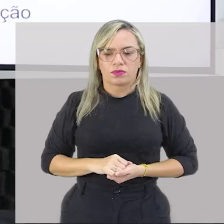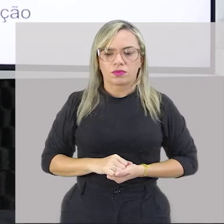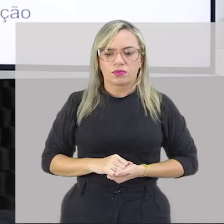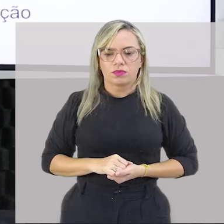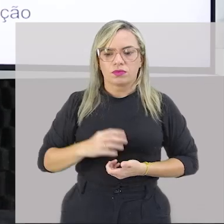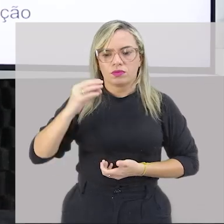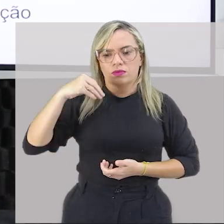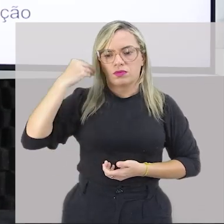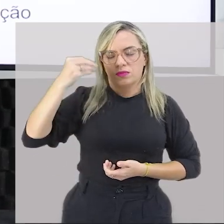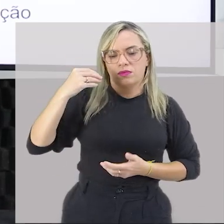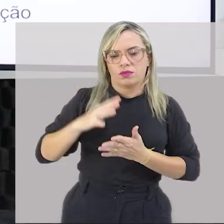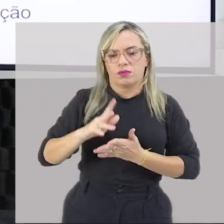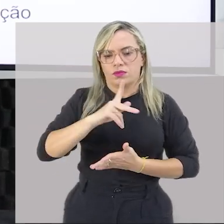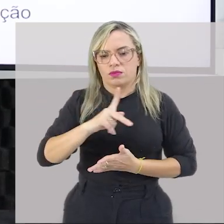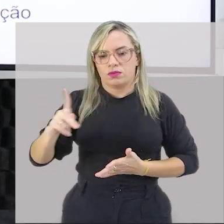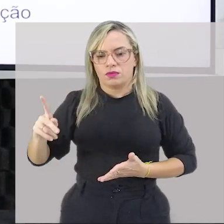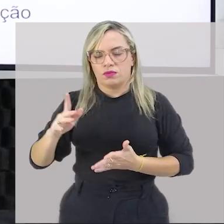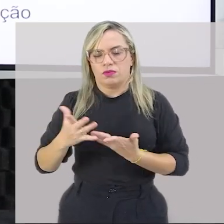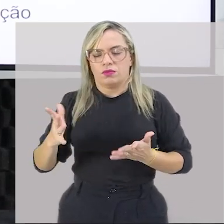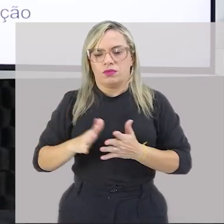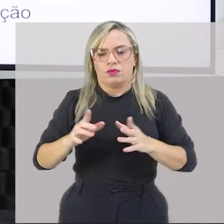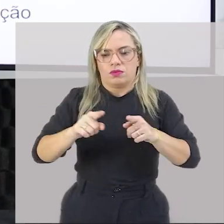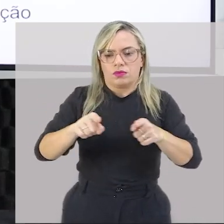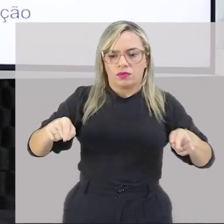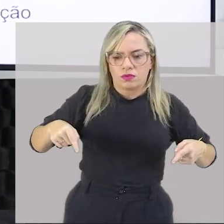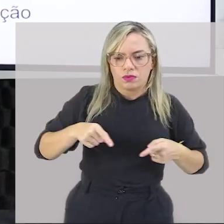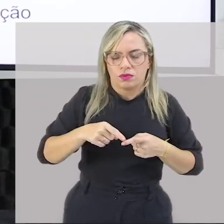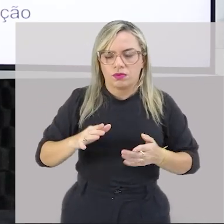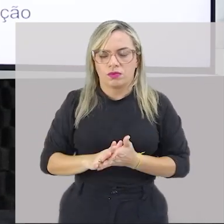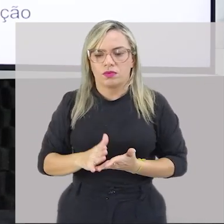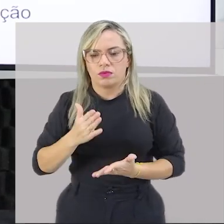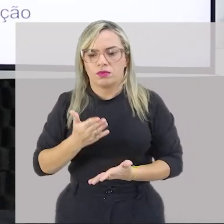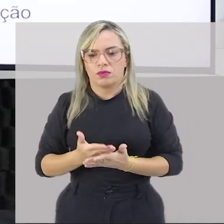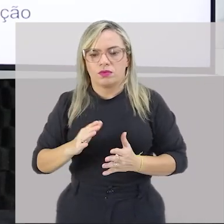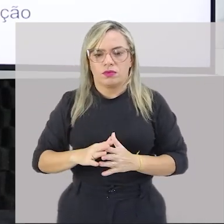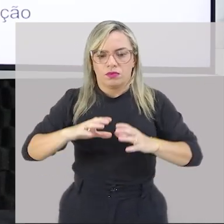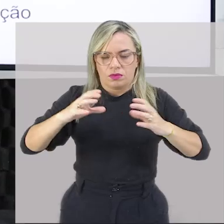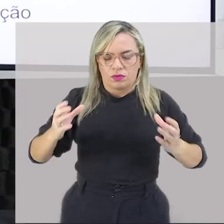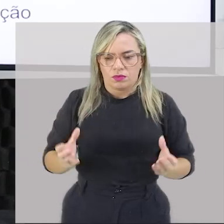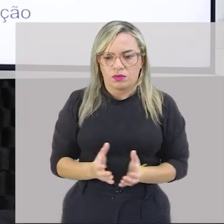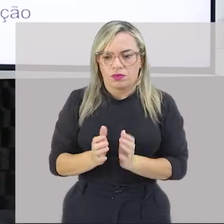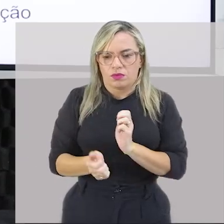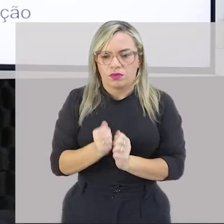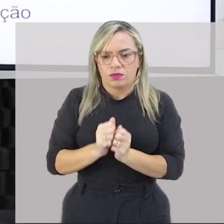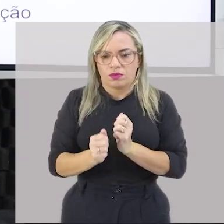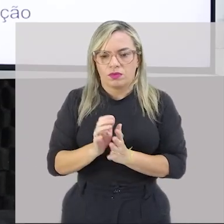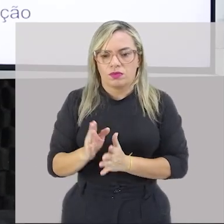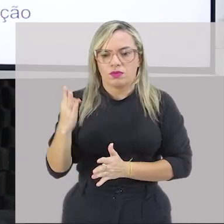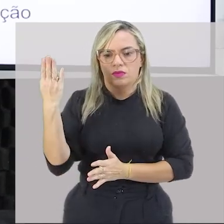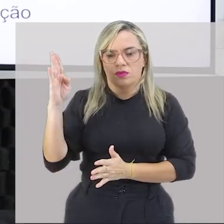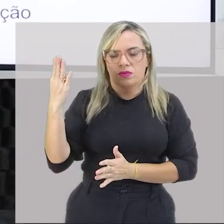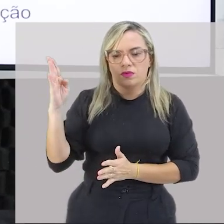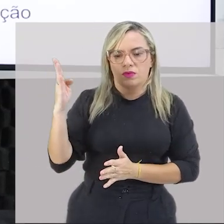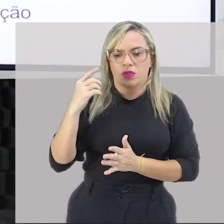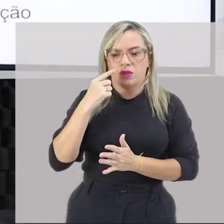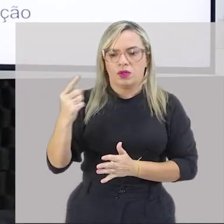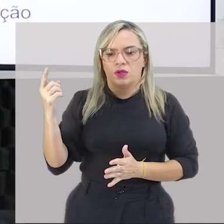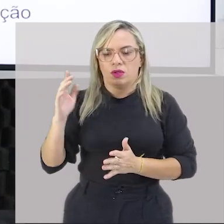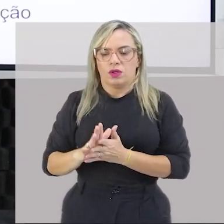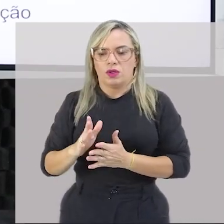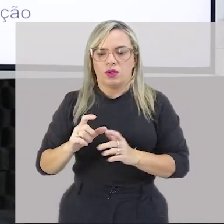Ó, em um experimento, um professor levou para a sala de aula um saco de arroz, um pedaço de madeira triangular e uma barra de